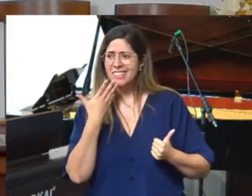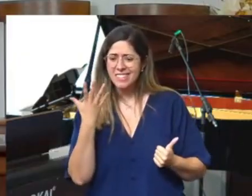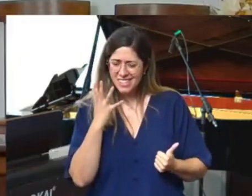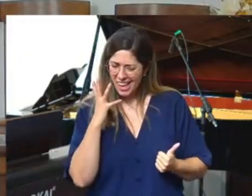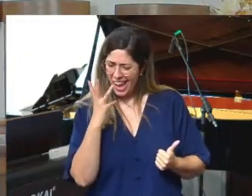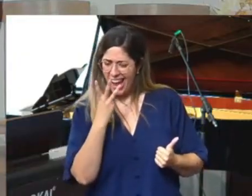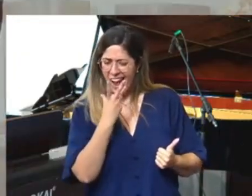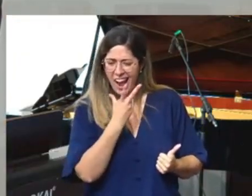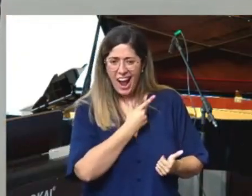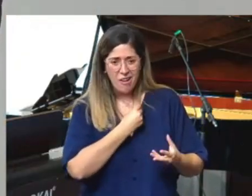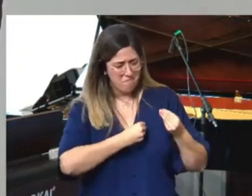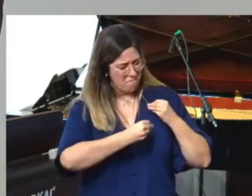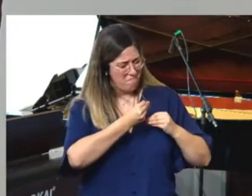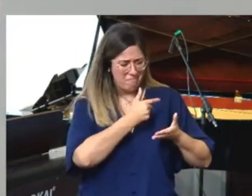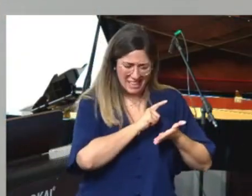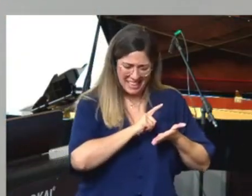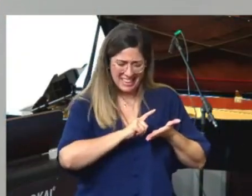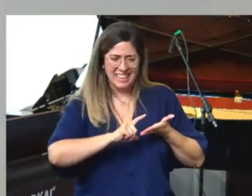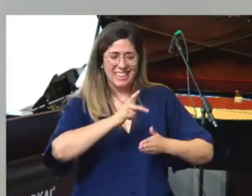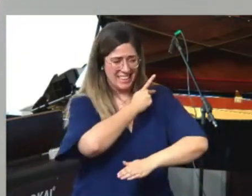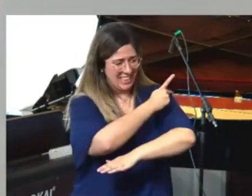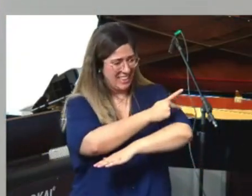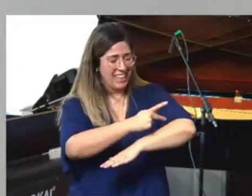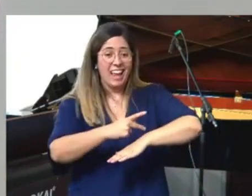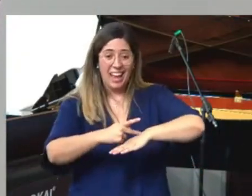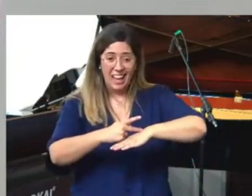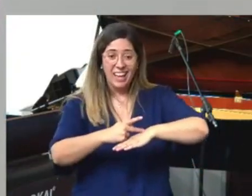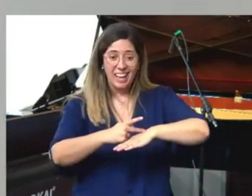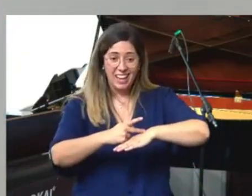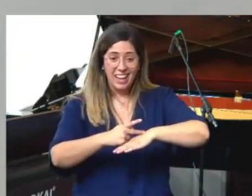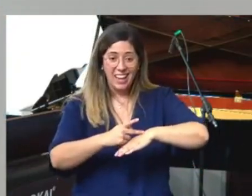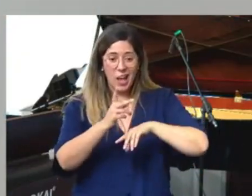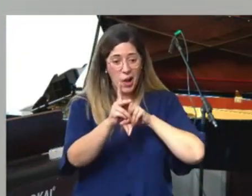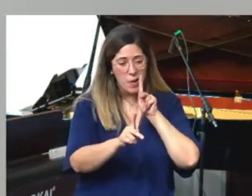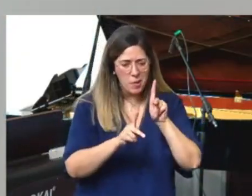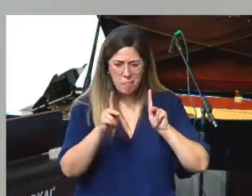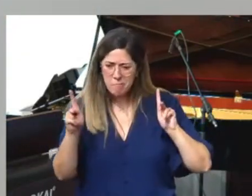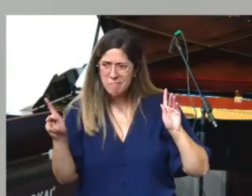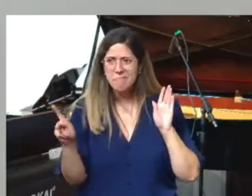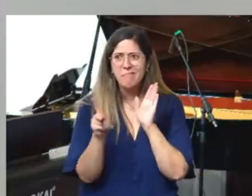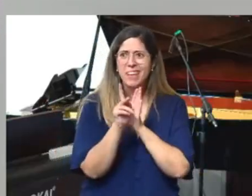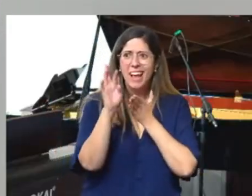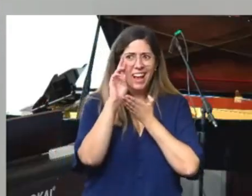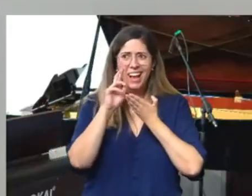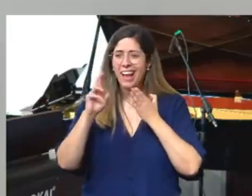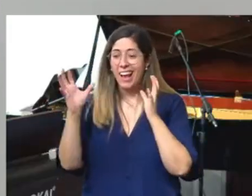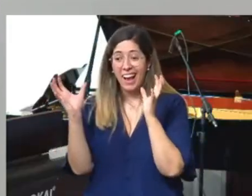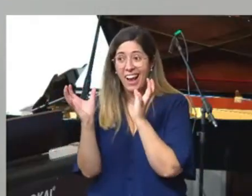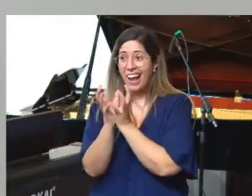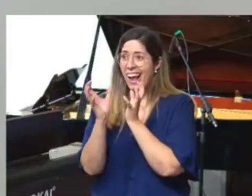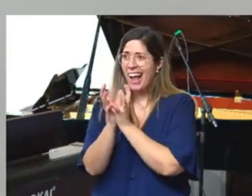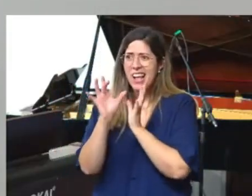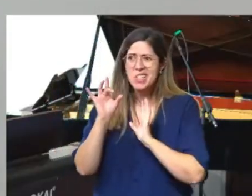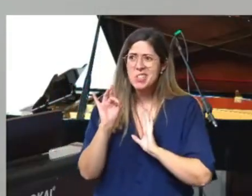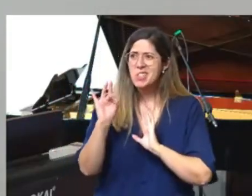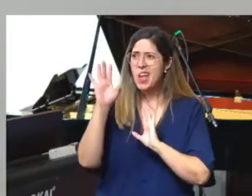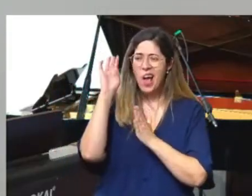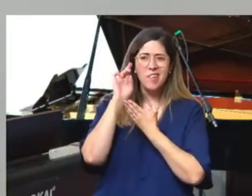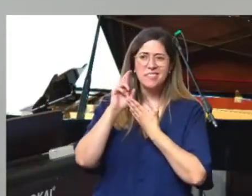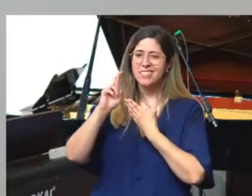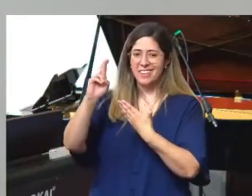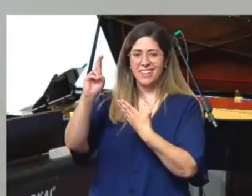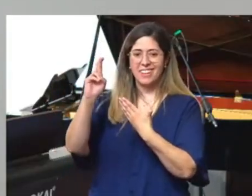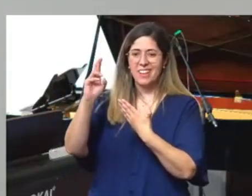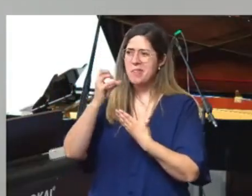toda iniquidade e purificar para si mesmo um povo exclusivamente seu, dedicado à prática